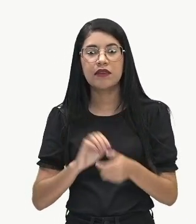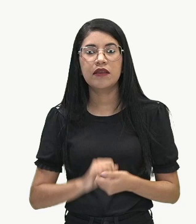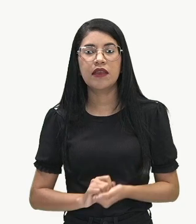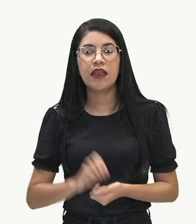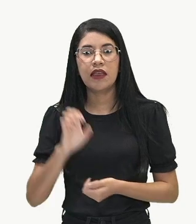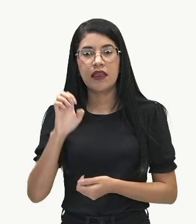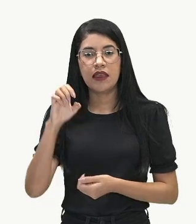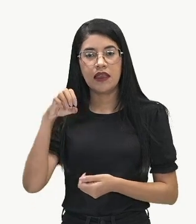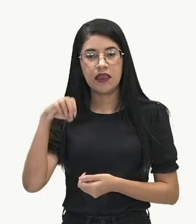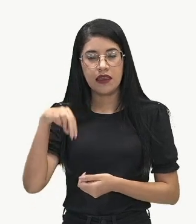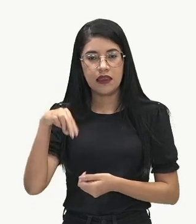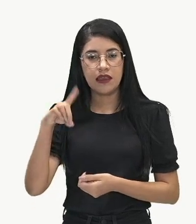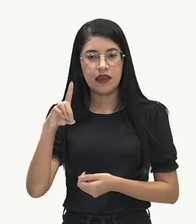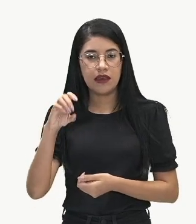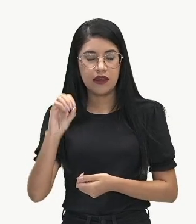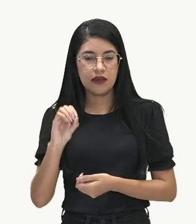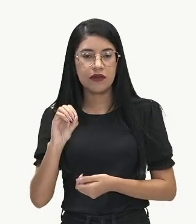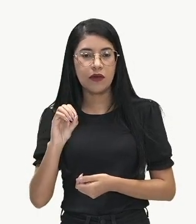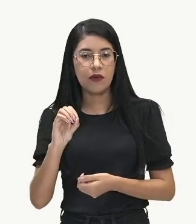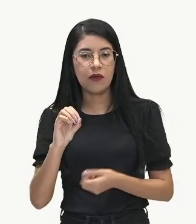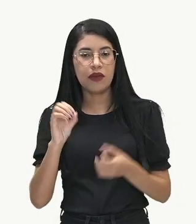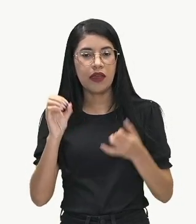aí endotérmico.